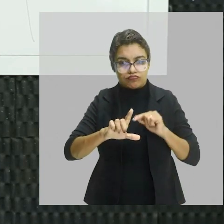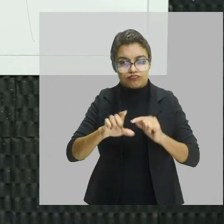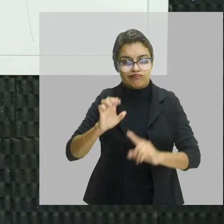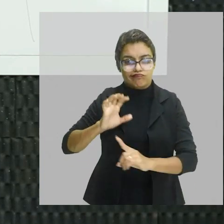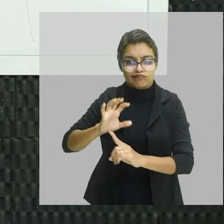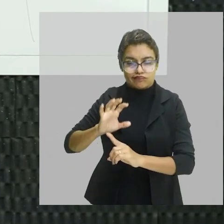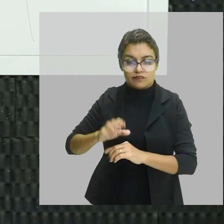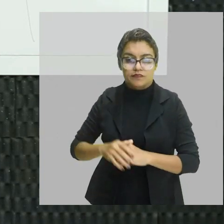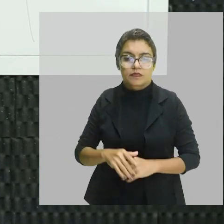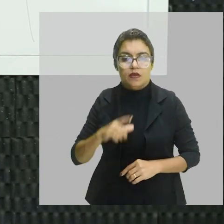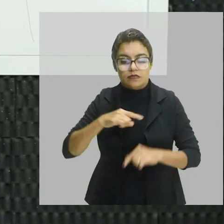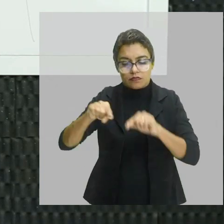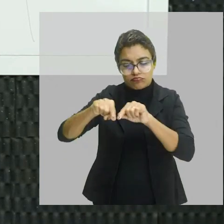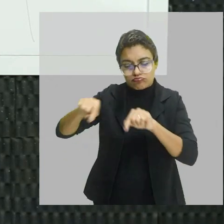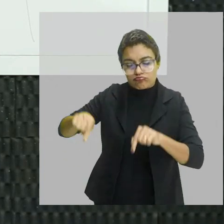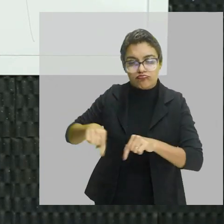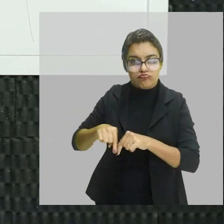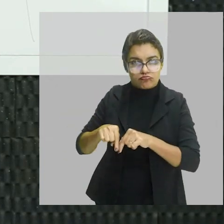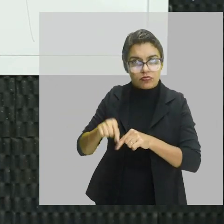Então, tem um reservatório,